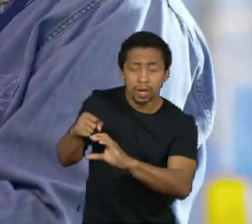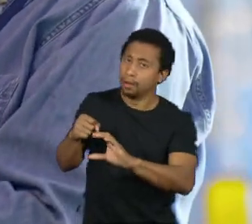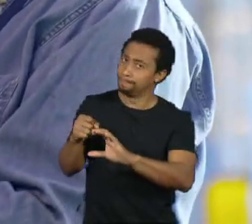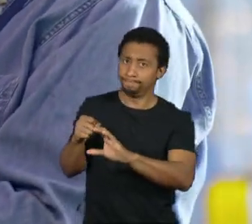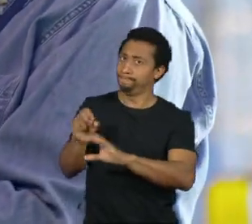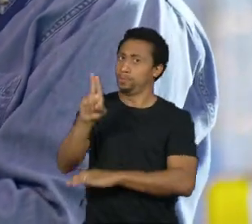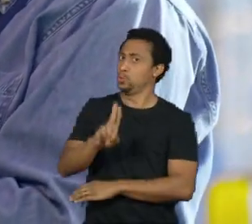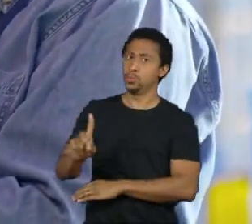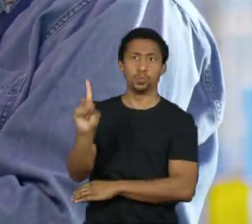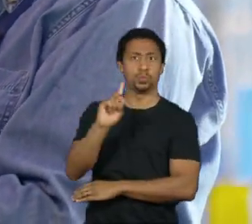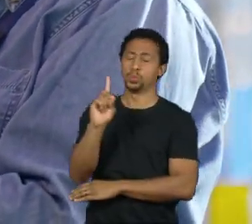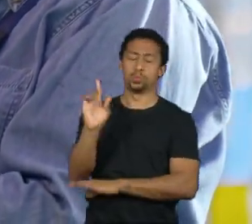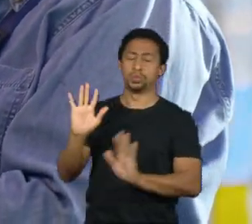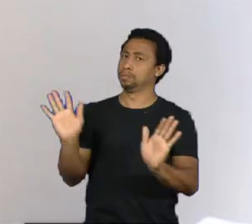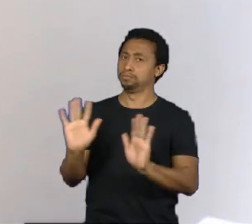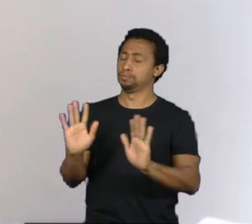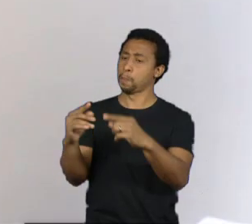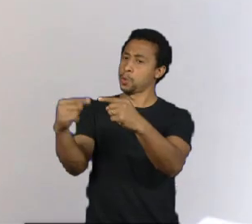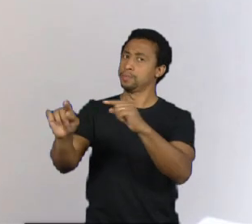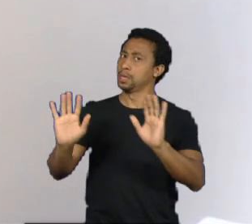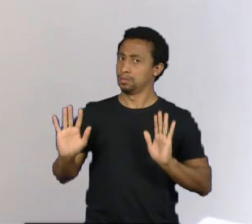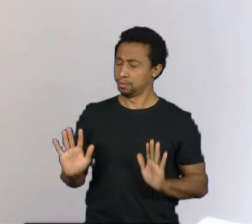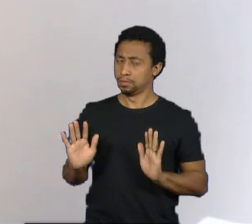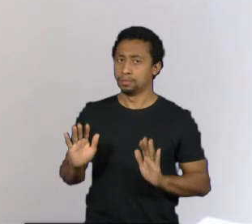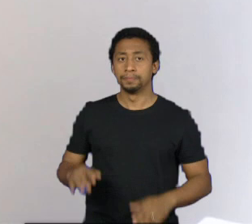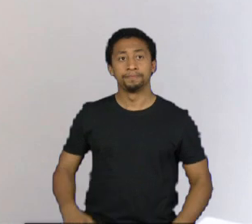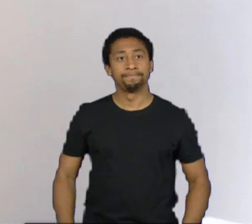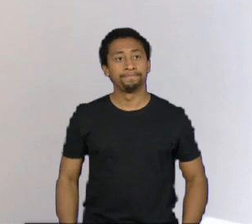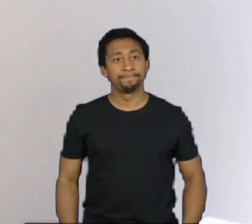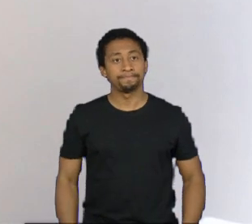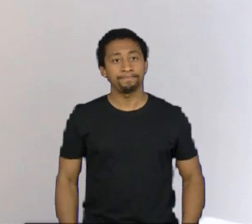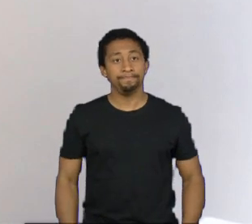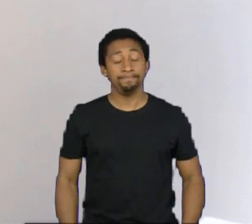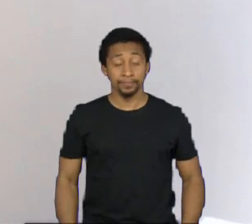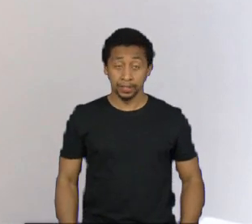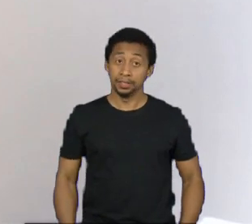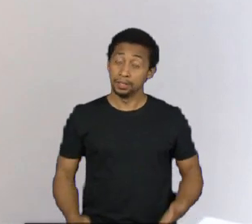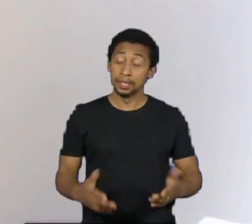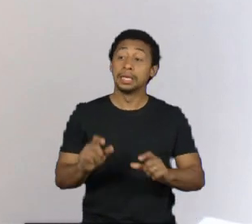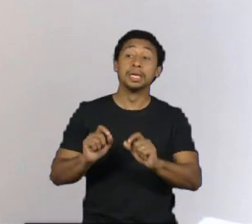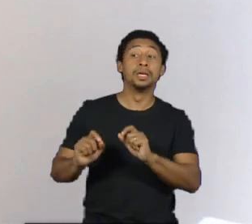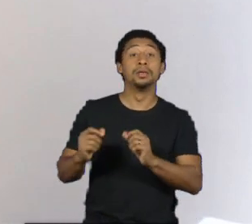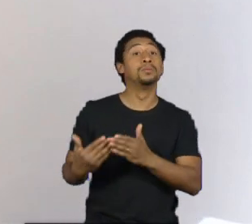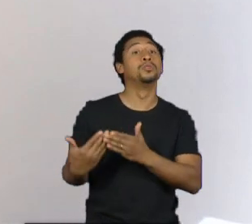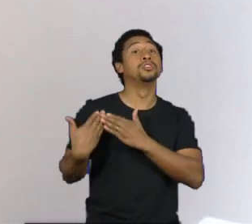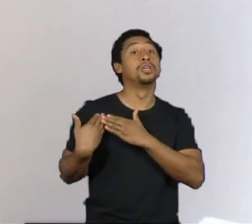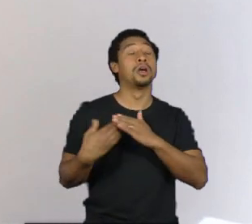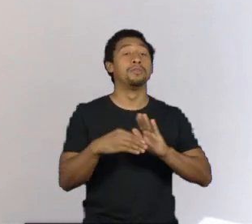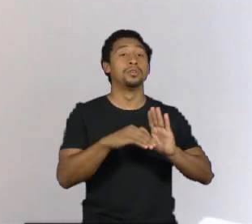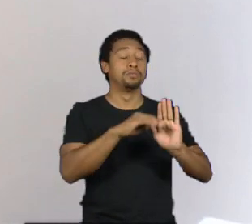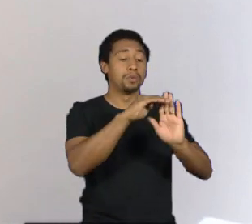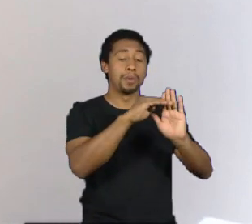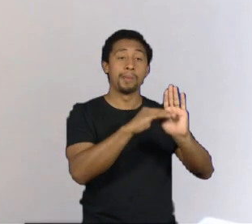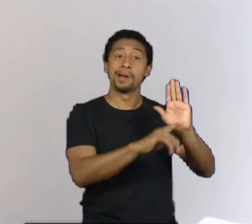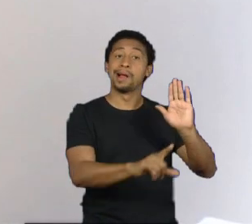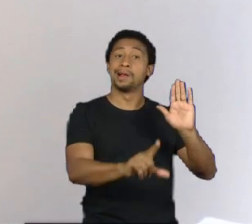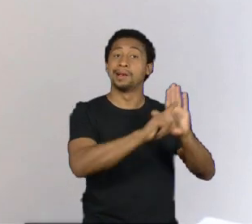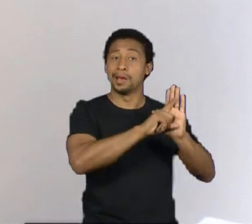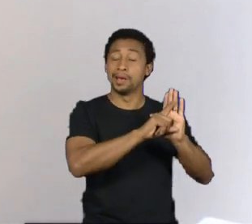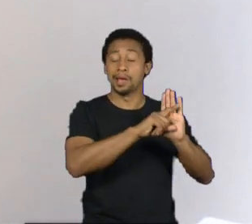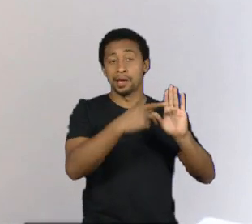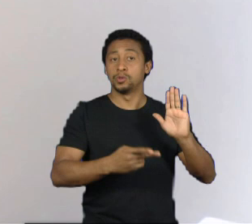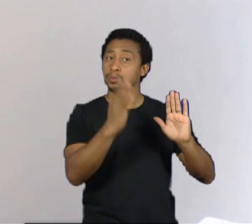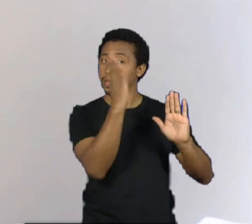se autoriza o uso dela. No mínimo, nosso legislador ou formulador de política pública no Brasil